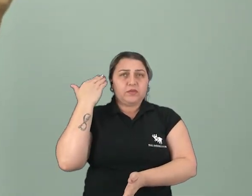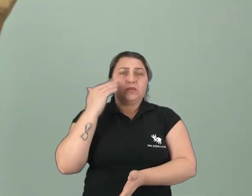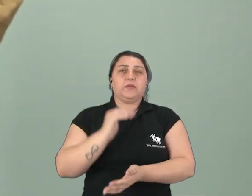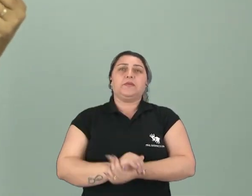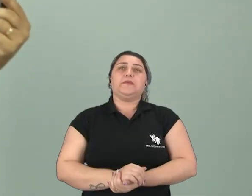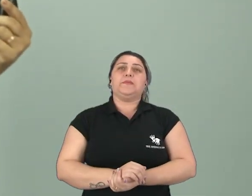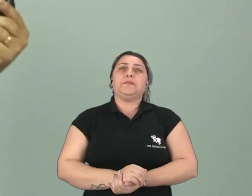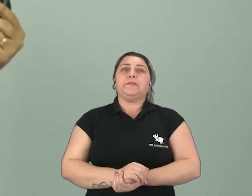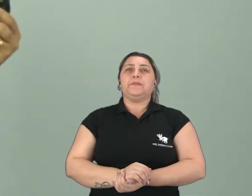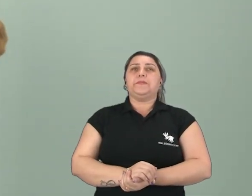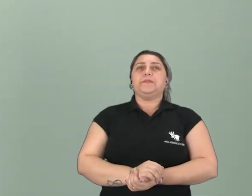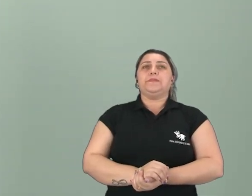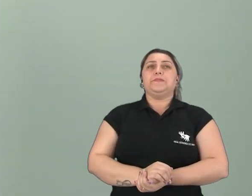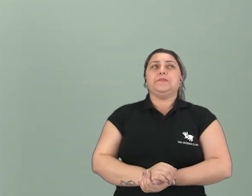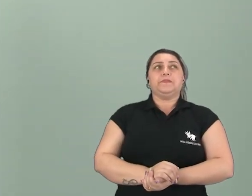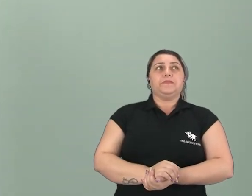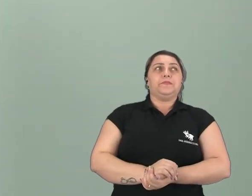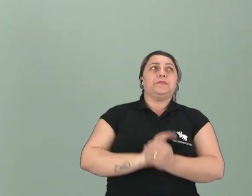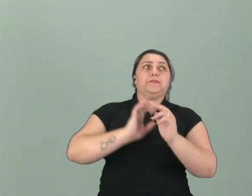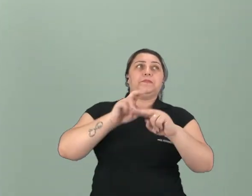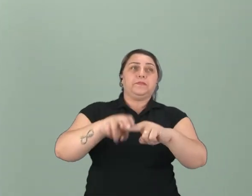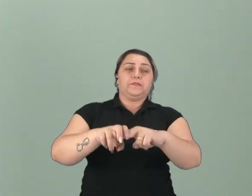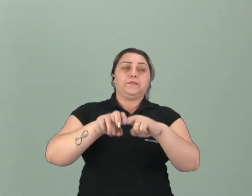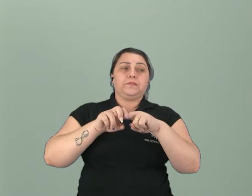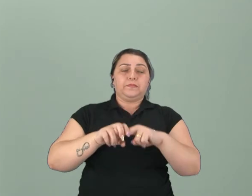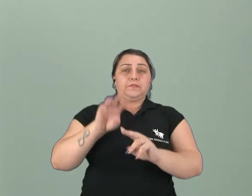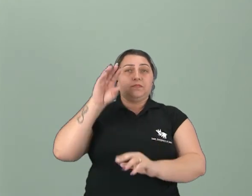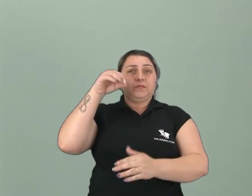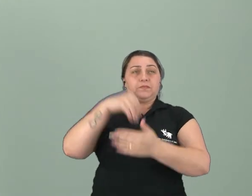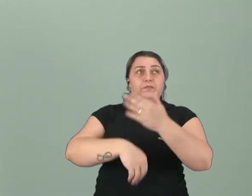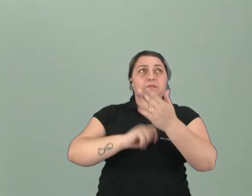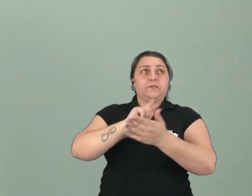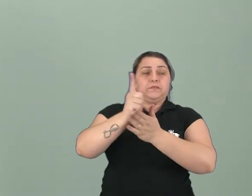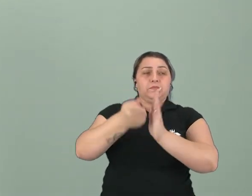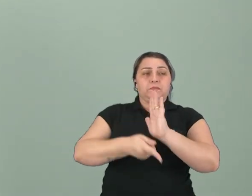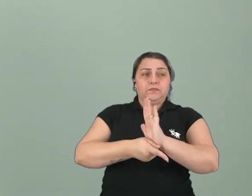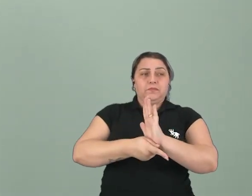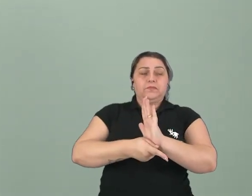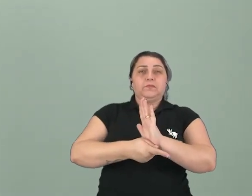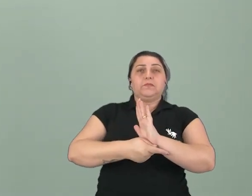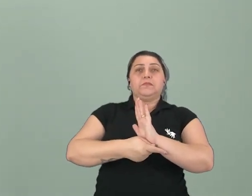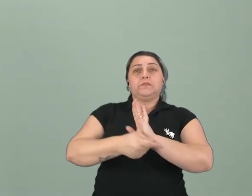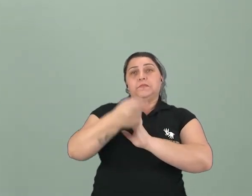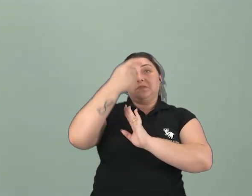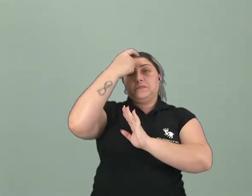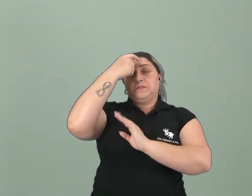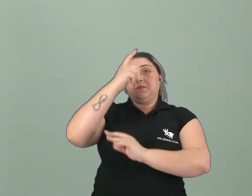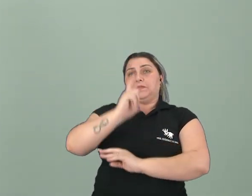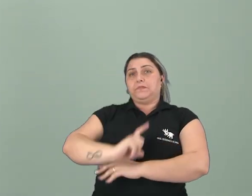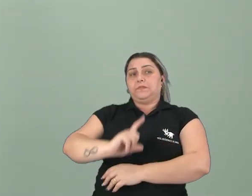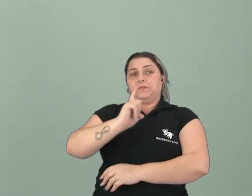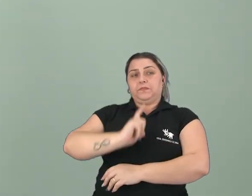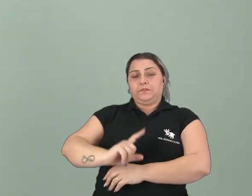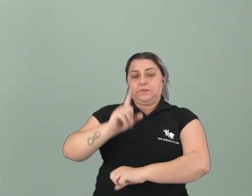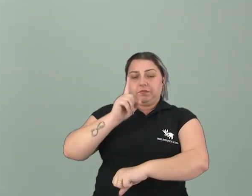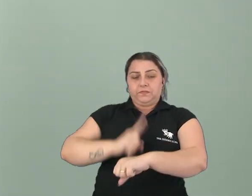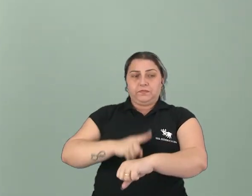algo no passado. Por isso, dentro do gênero Memórias Literárias, o